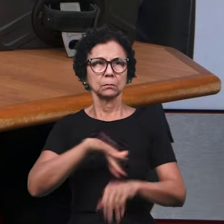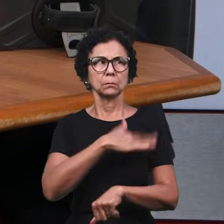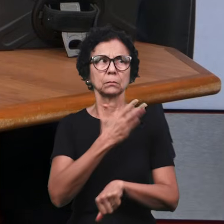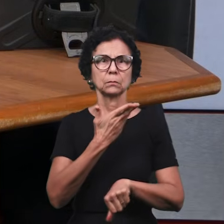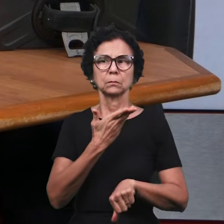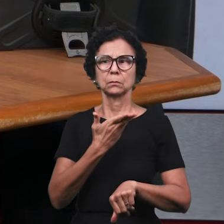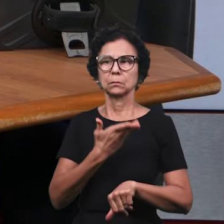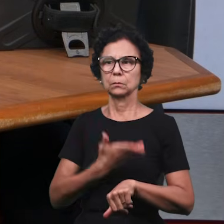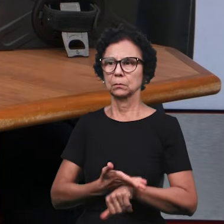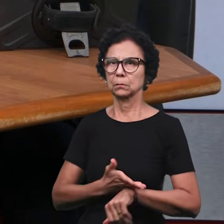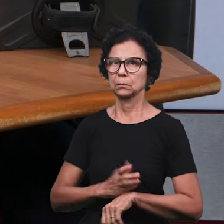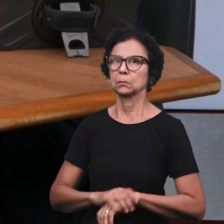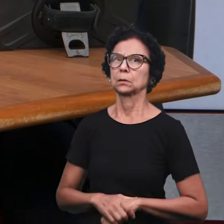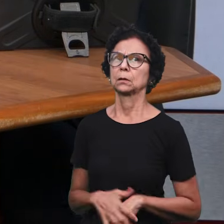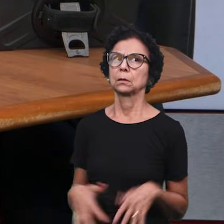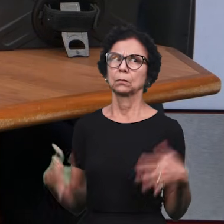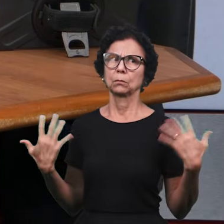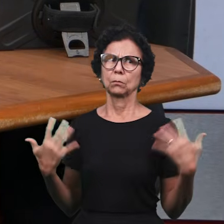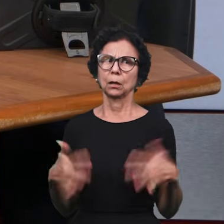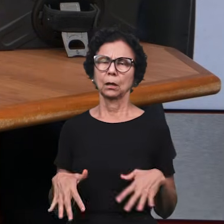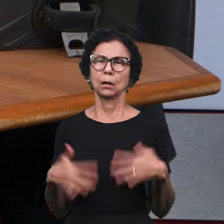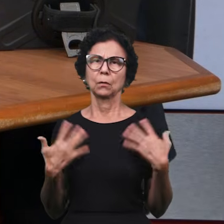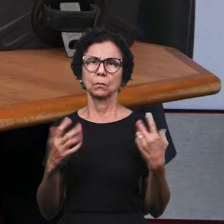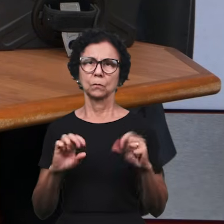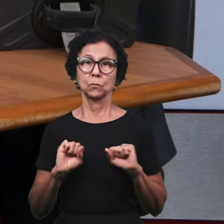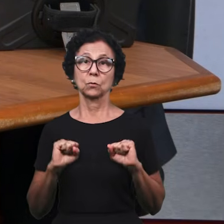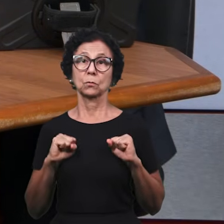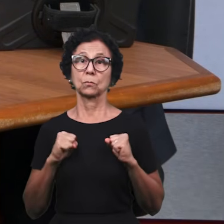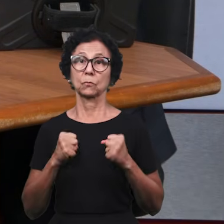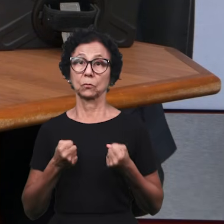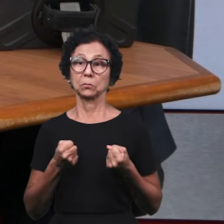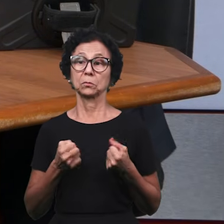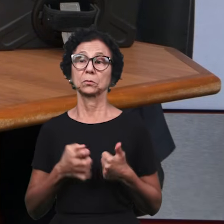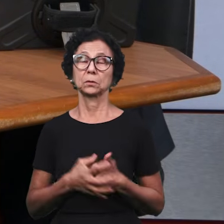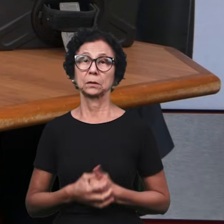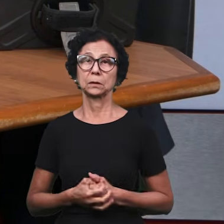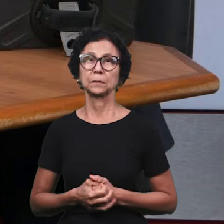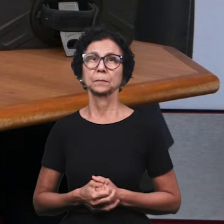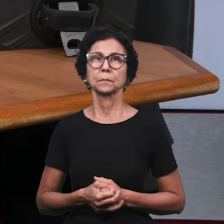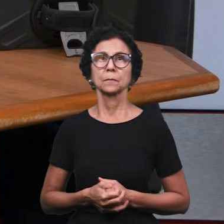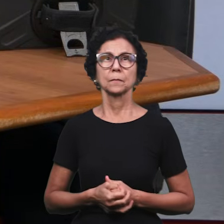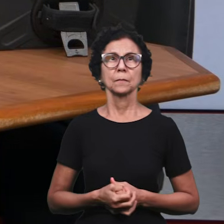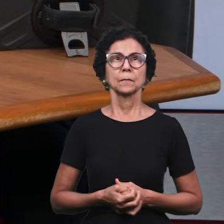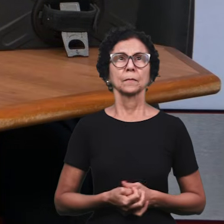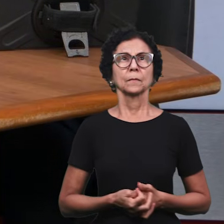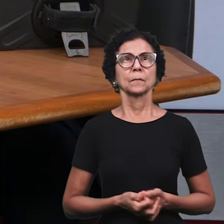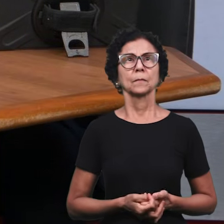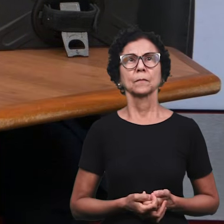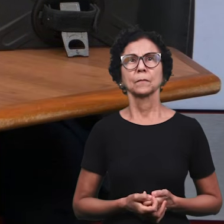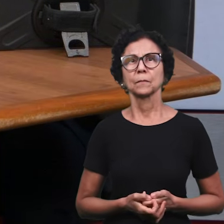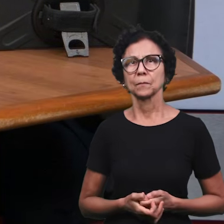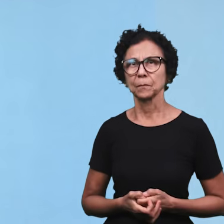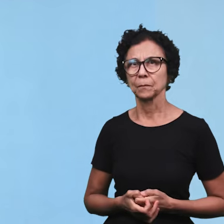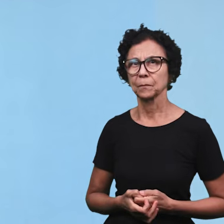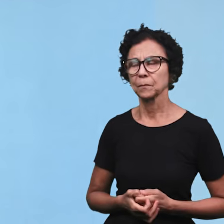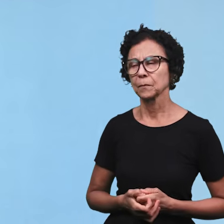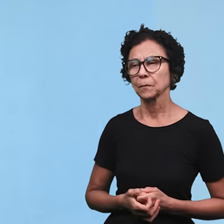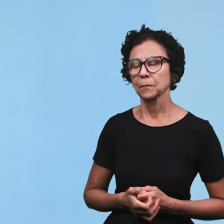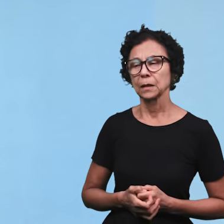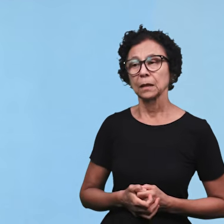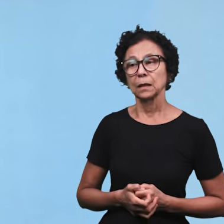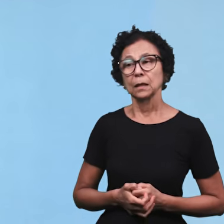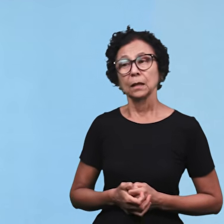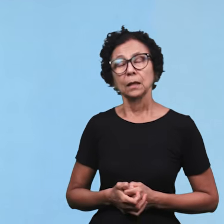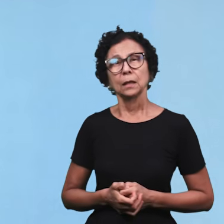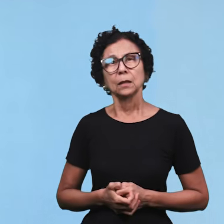Então é muita dedicação, muito trabalho. Mas o que eu posso dizer para esses colegas que você conhece que fizeram essa técnica